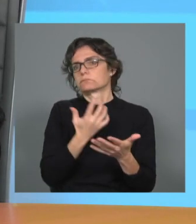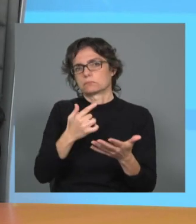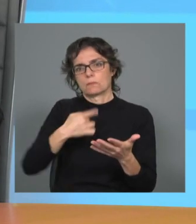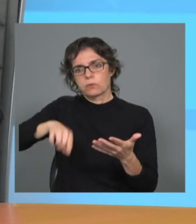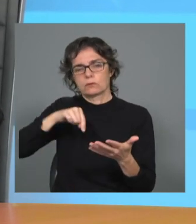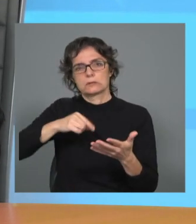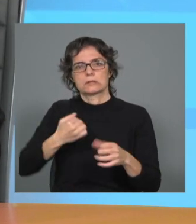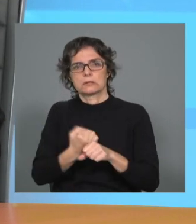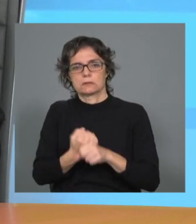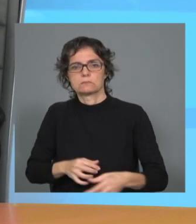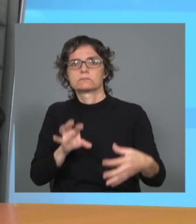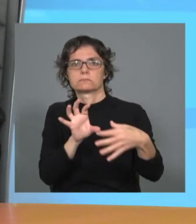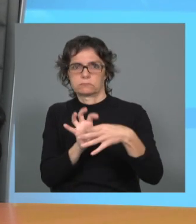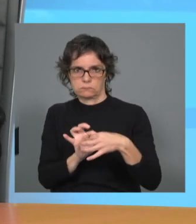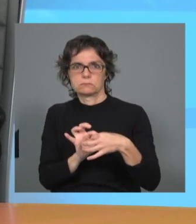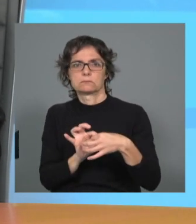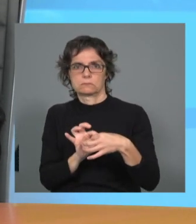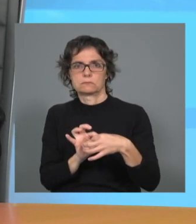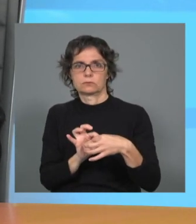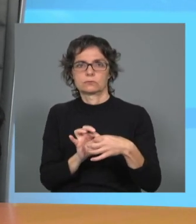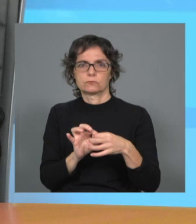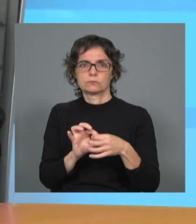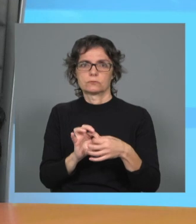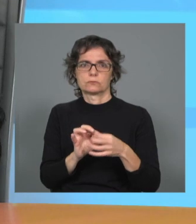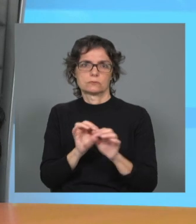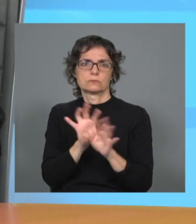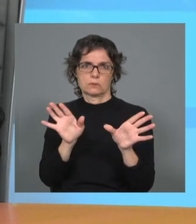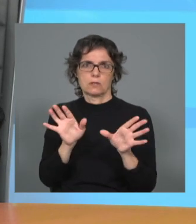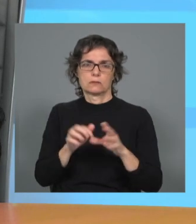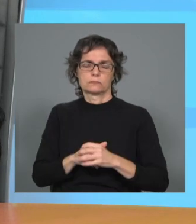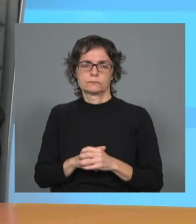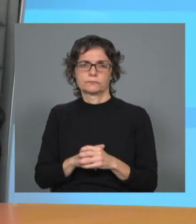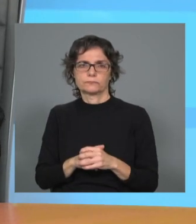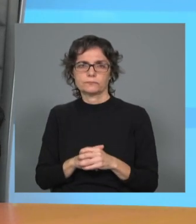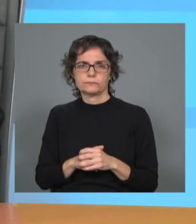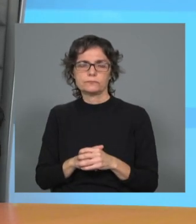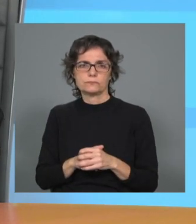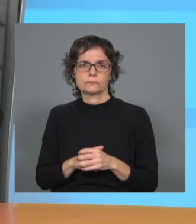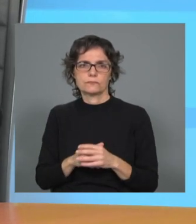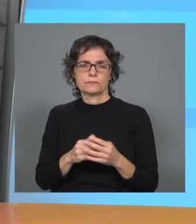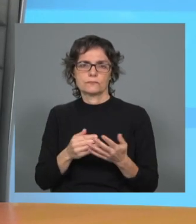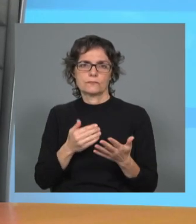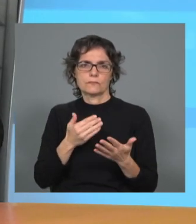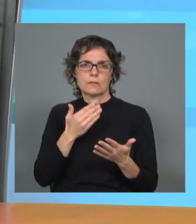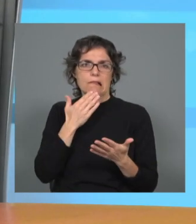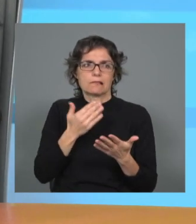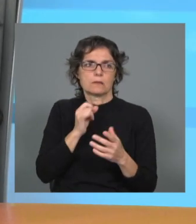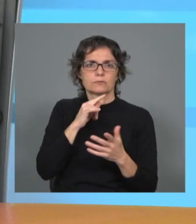uma preciosa ajuda para nós podermos agir com mais força e com mais